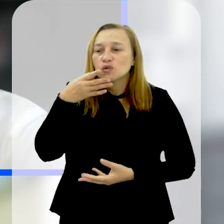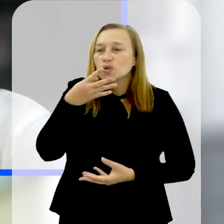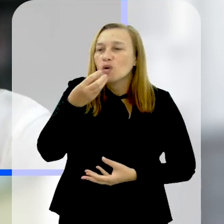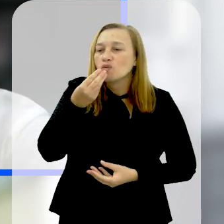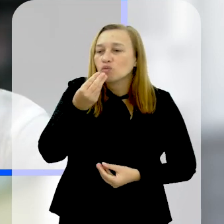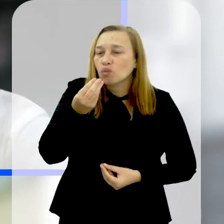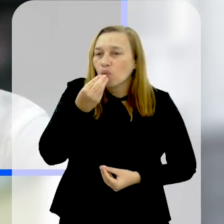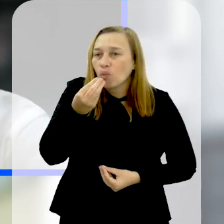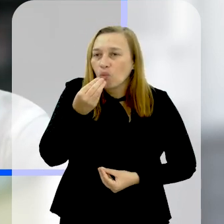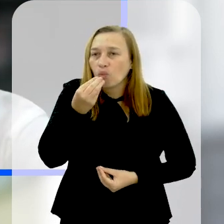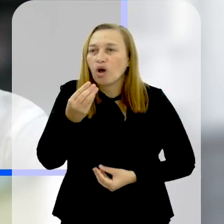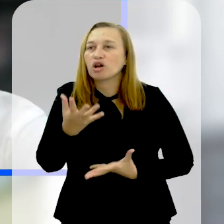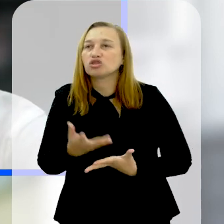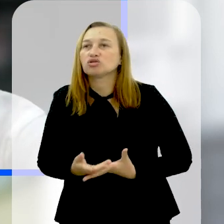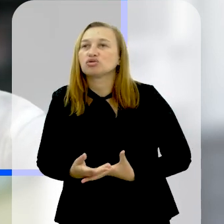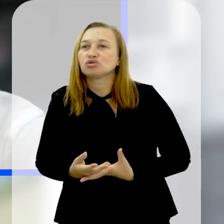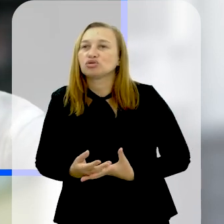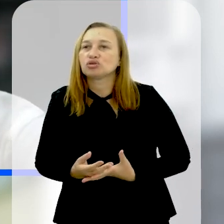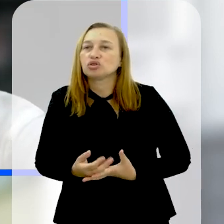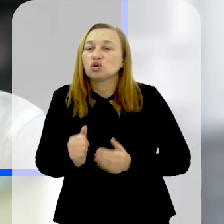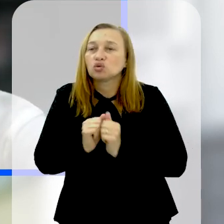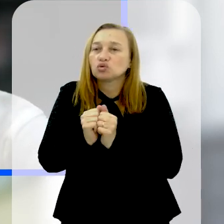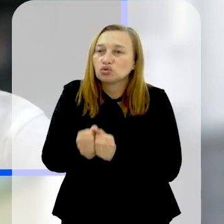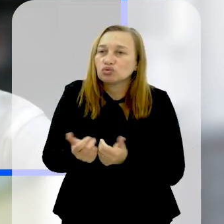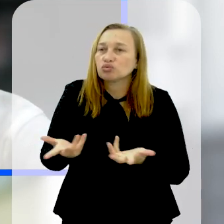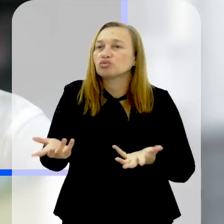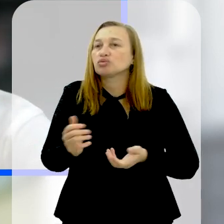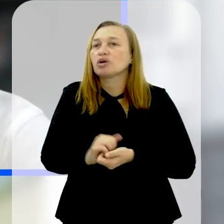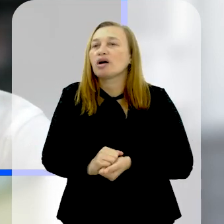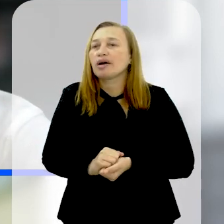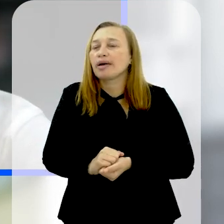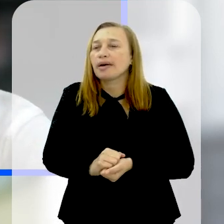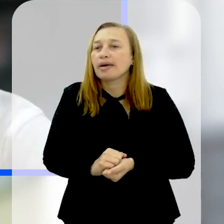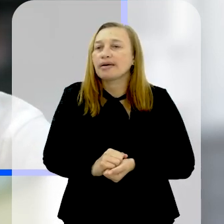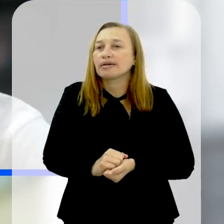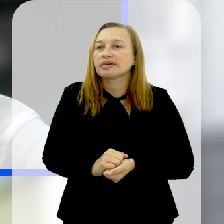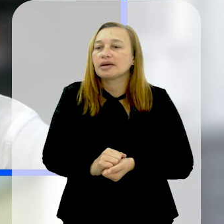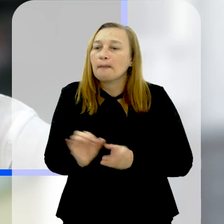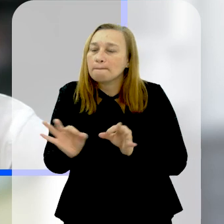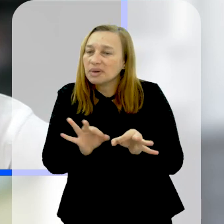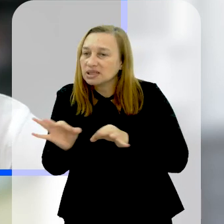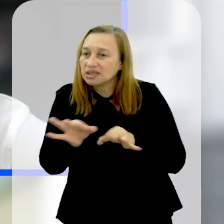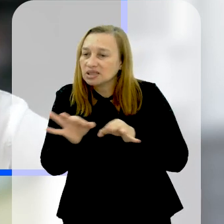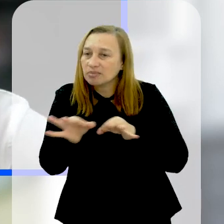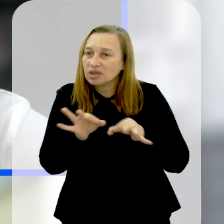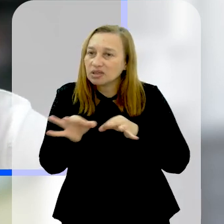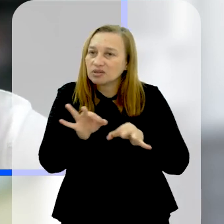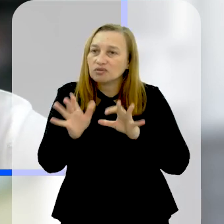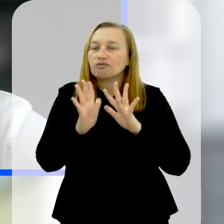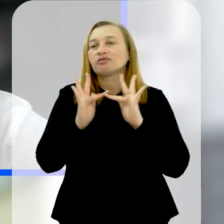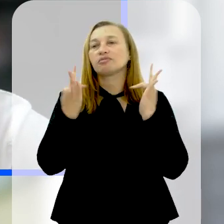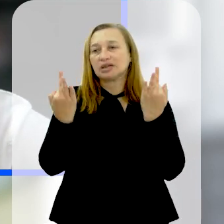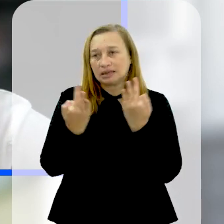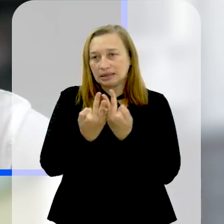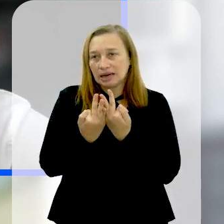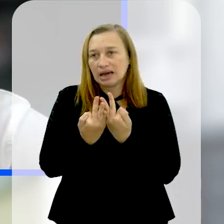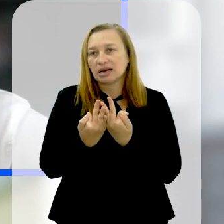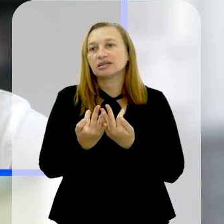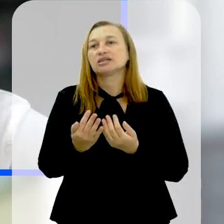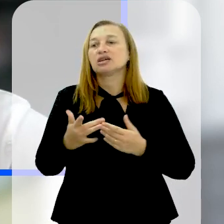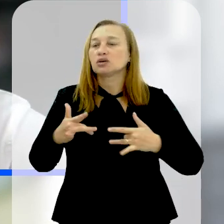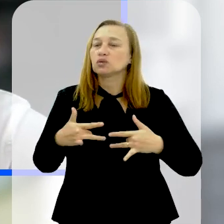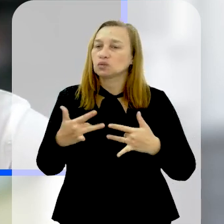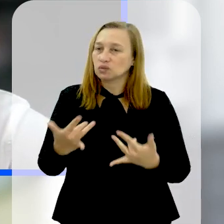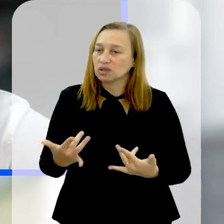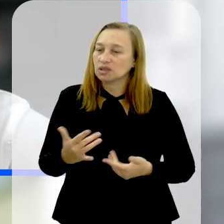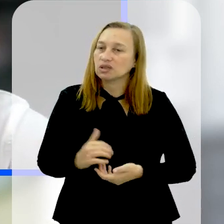comida, desfrutar um lanche bacana, entendeu? Enfim, é isso. Planejamento, um pouco de planejamento,